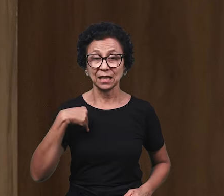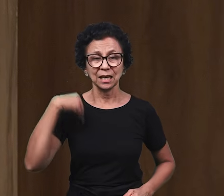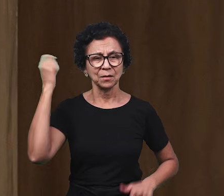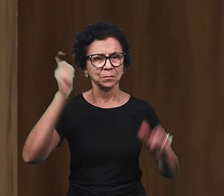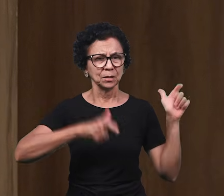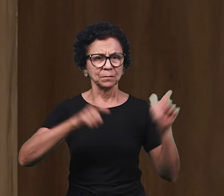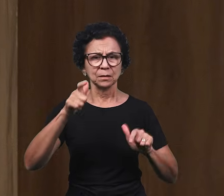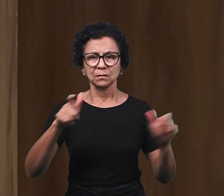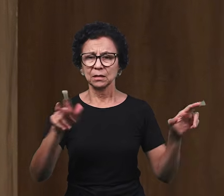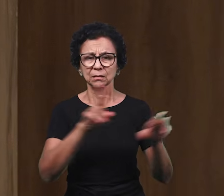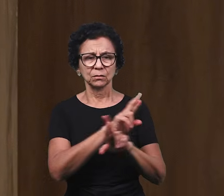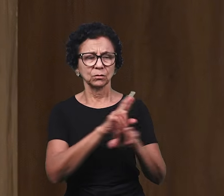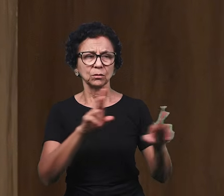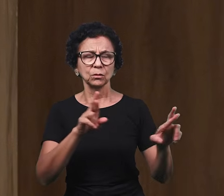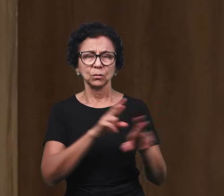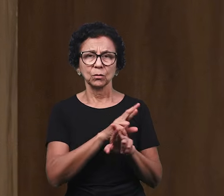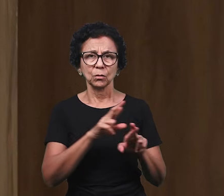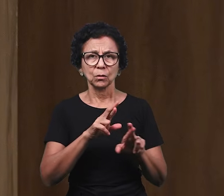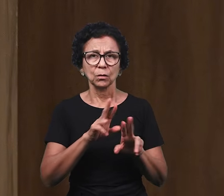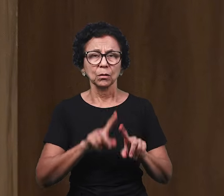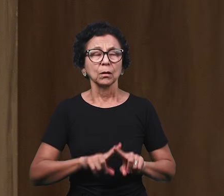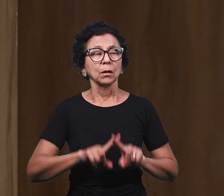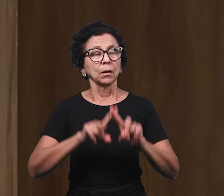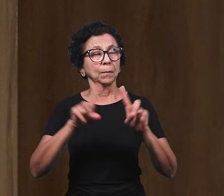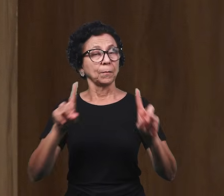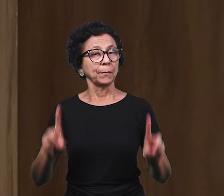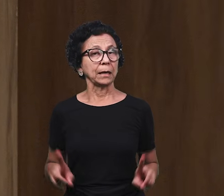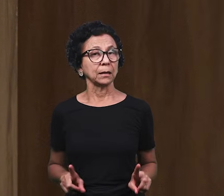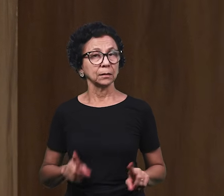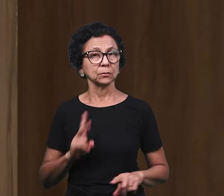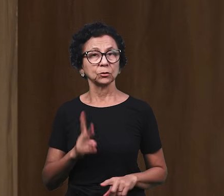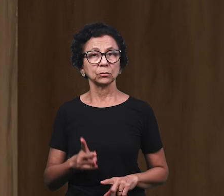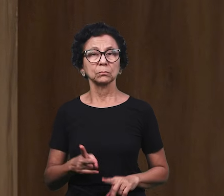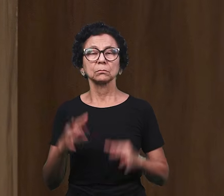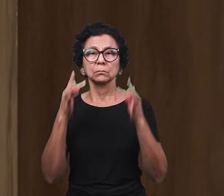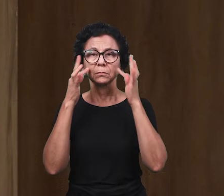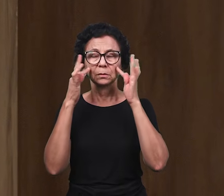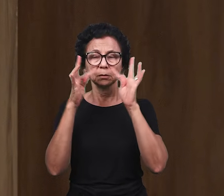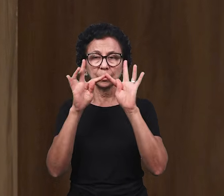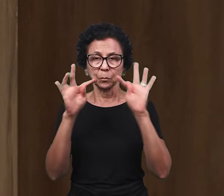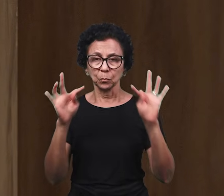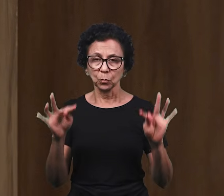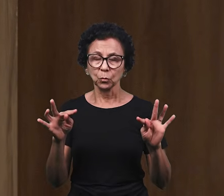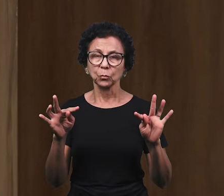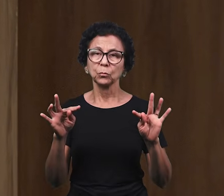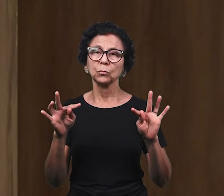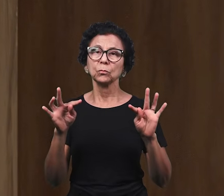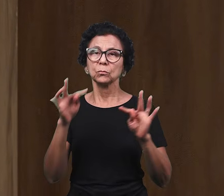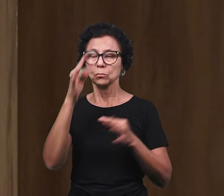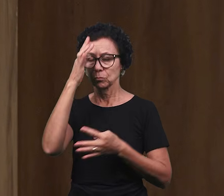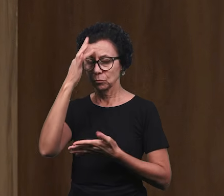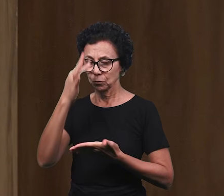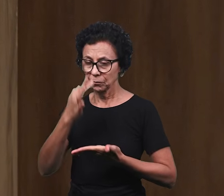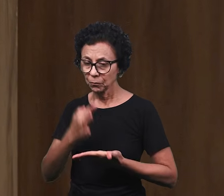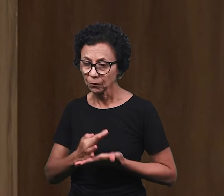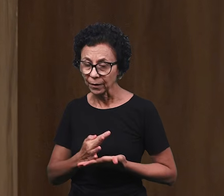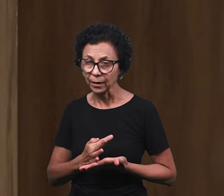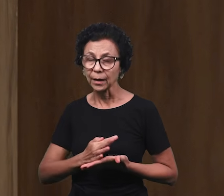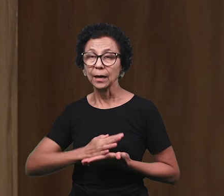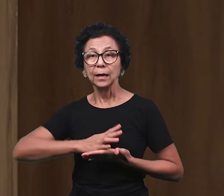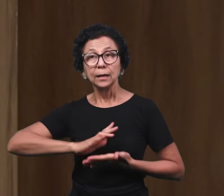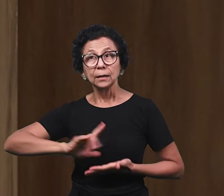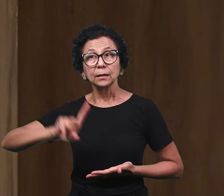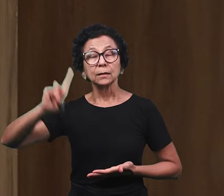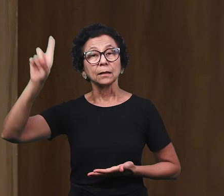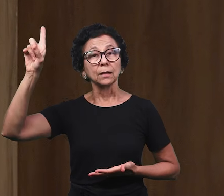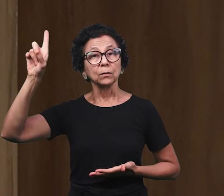pela sua postura como jovem, pelo seu testemunho, Deus fez uma grande obra na vida dele e